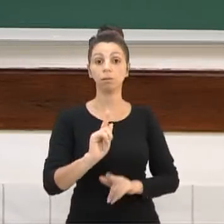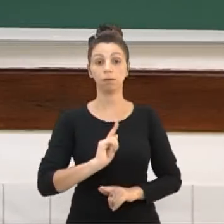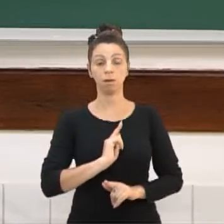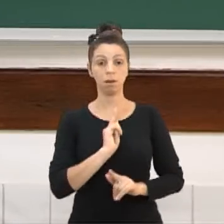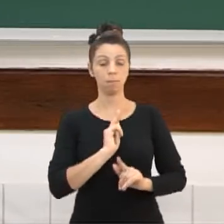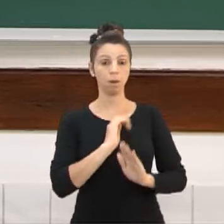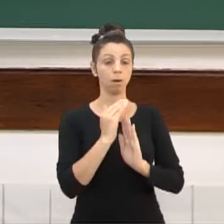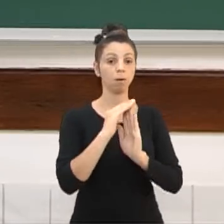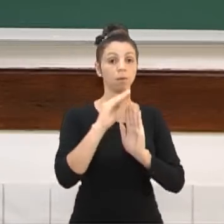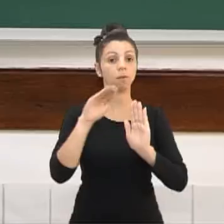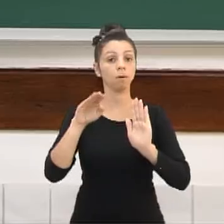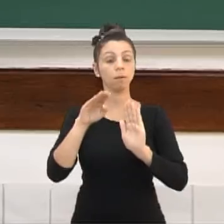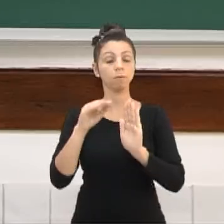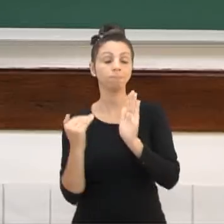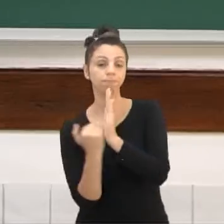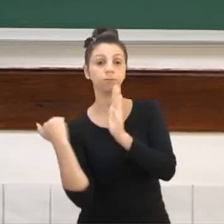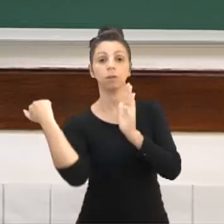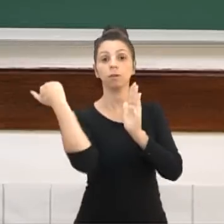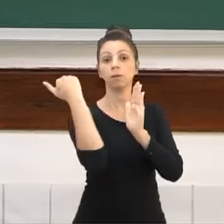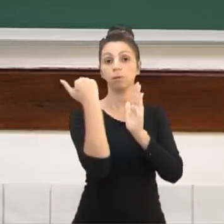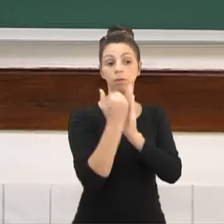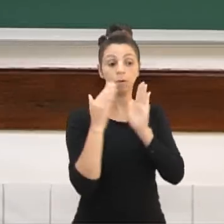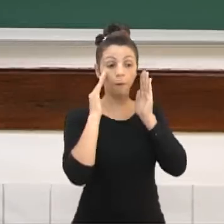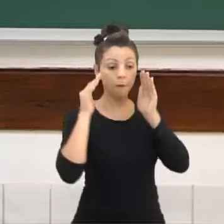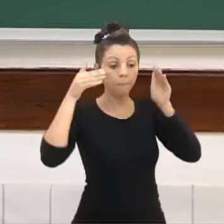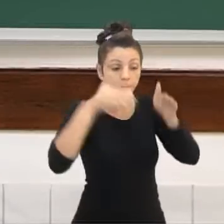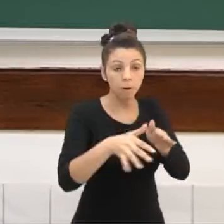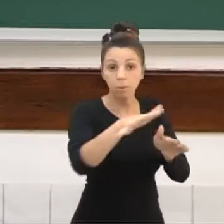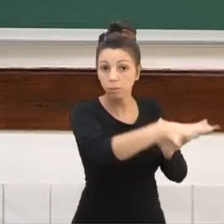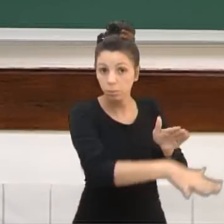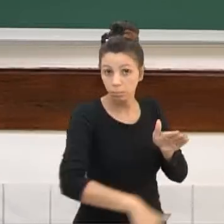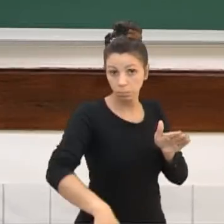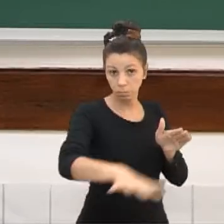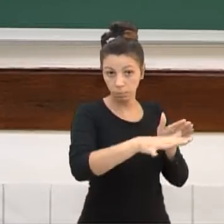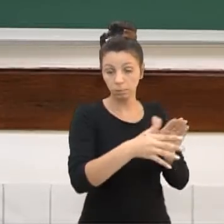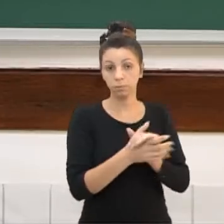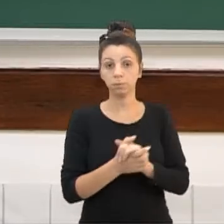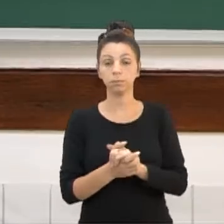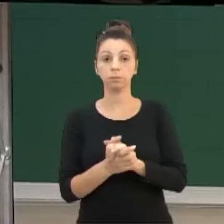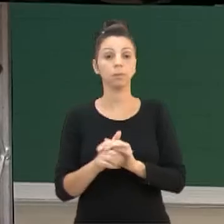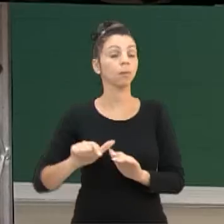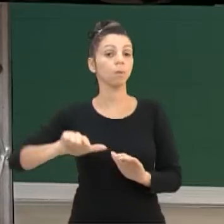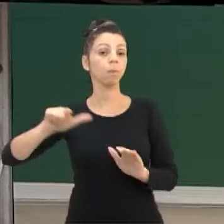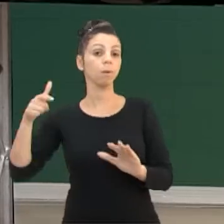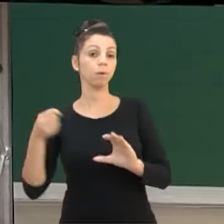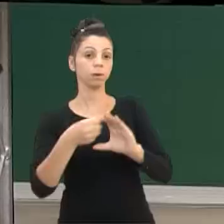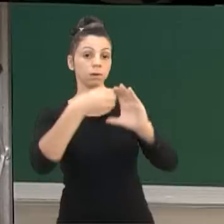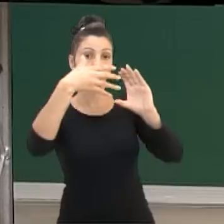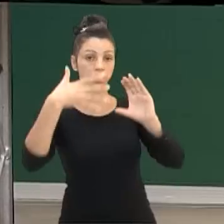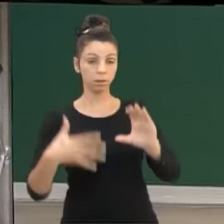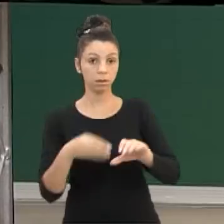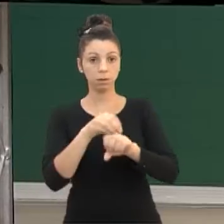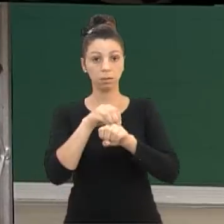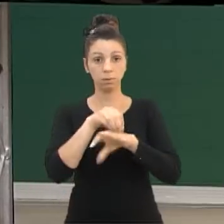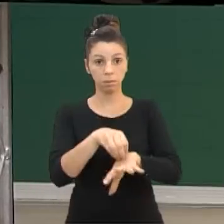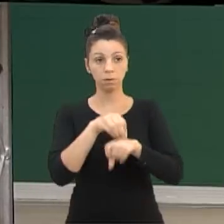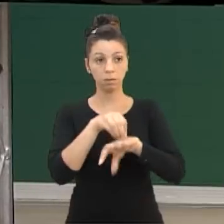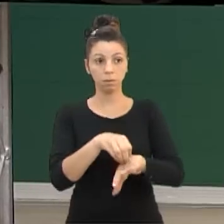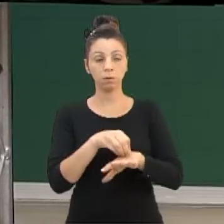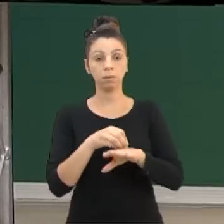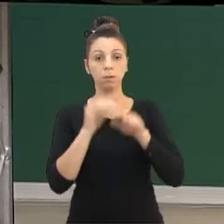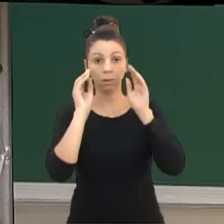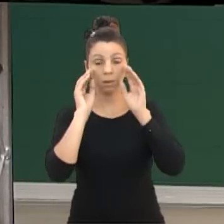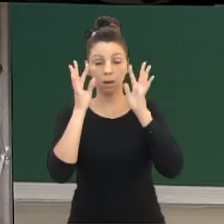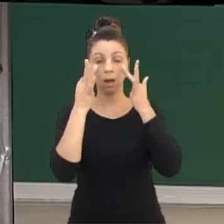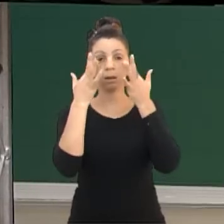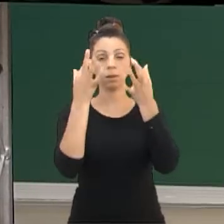que esse vocabulário vai atingir esse público. Mais uma das características do podcast que temos que prestar atenção